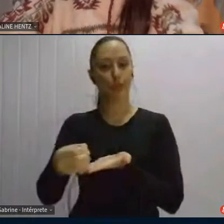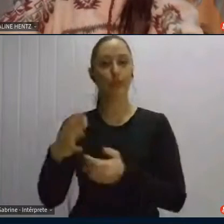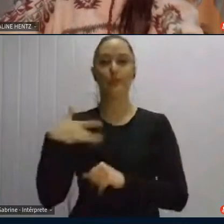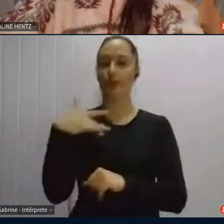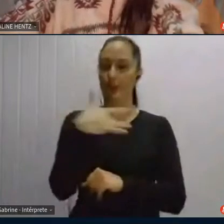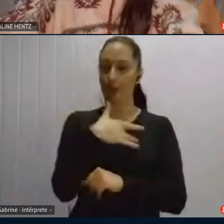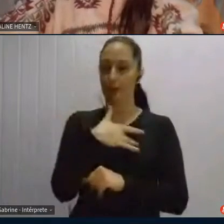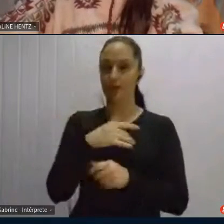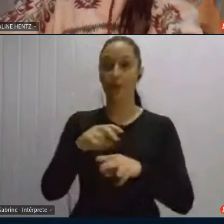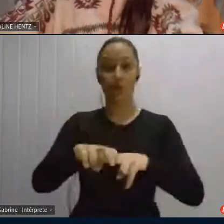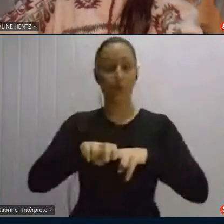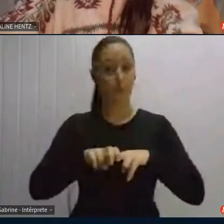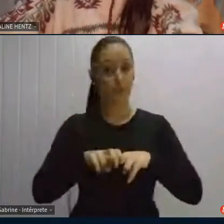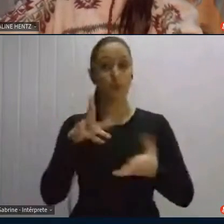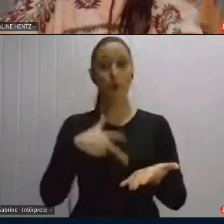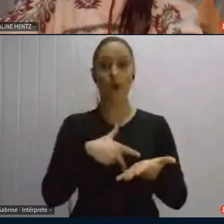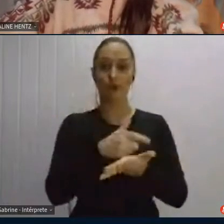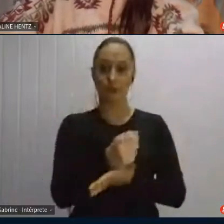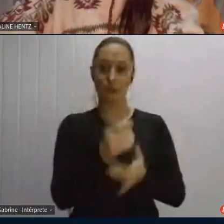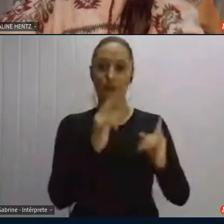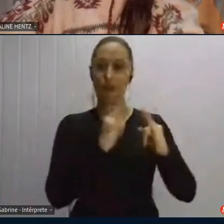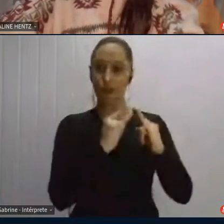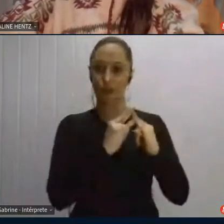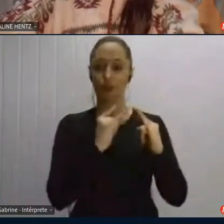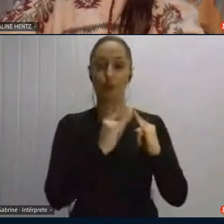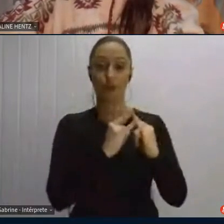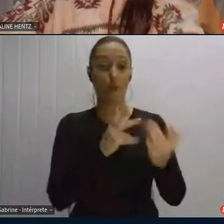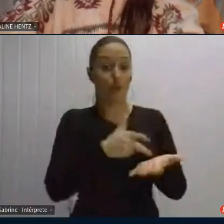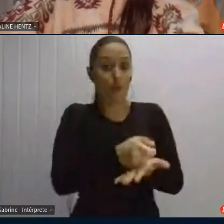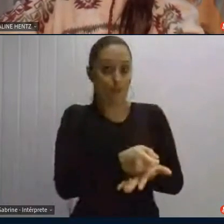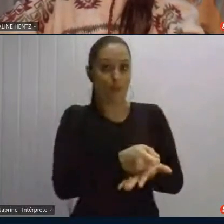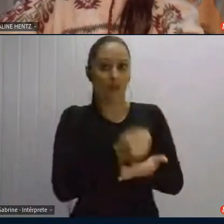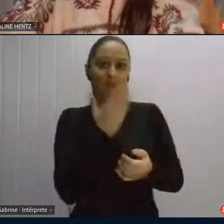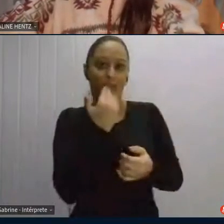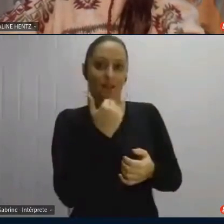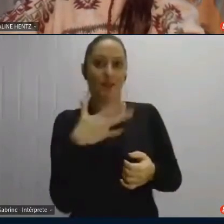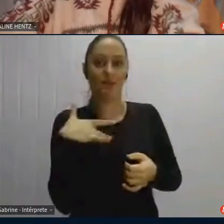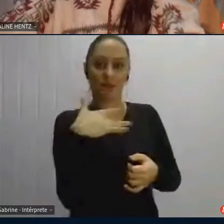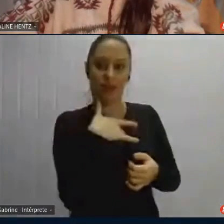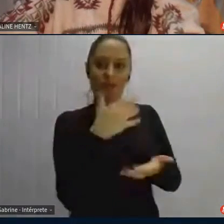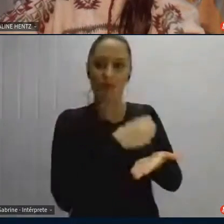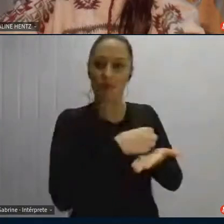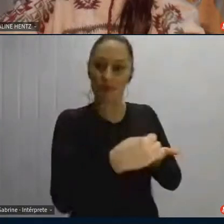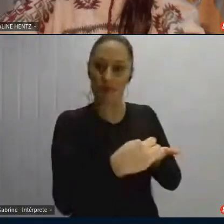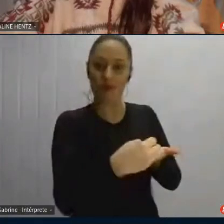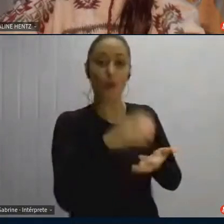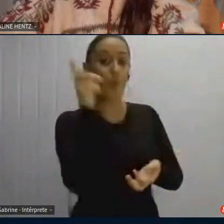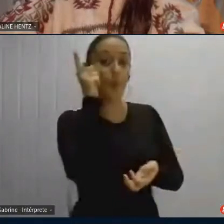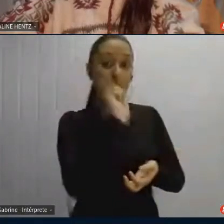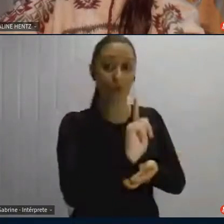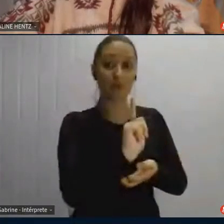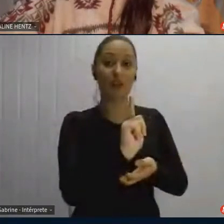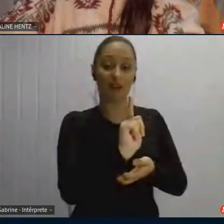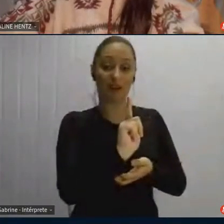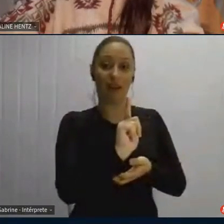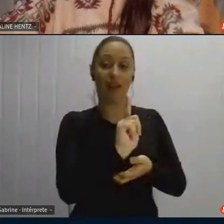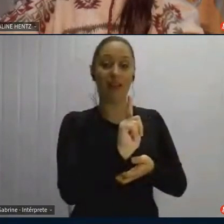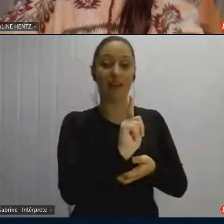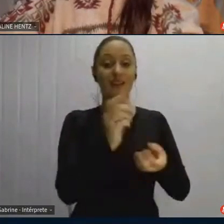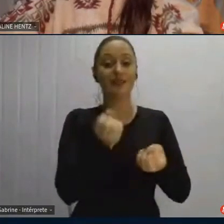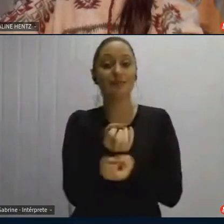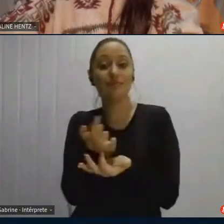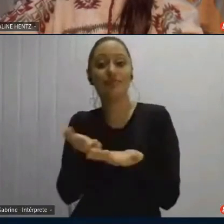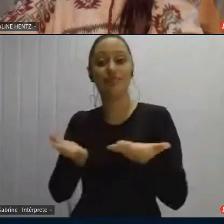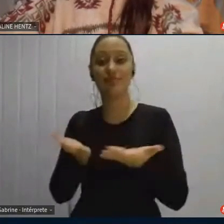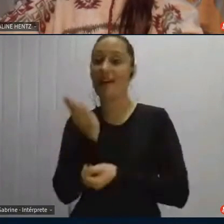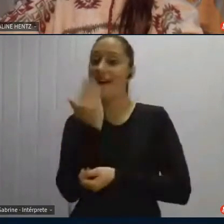só no encurtamento dessa cadeia, mas também de fazer chegar alimentos saudáveis, de